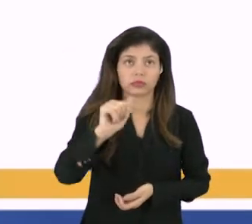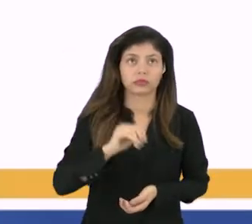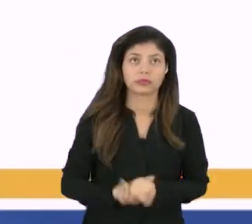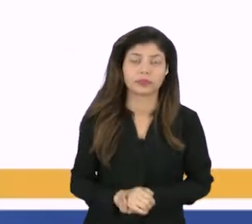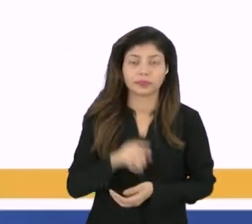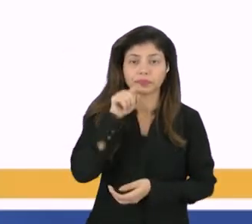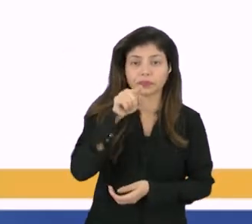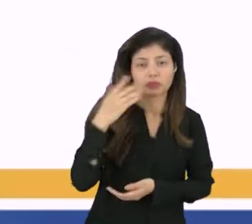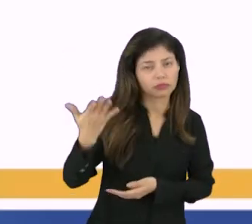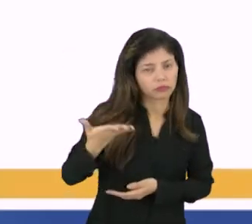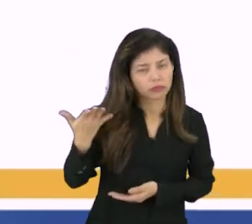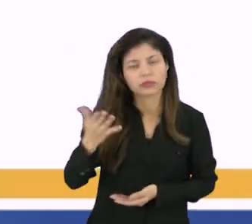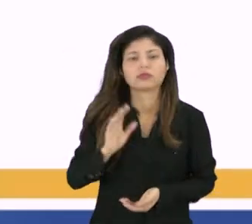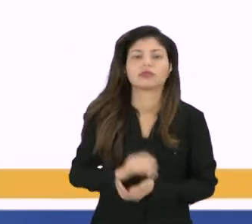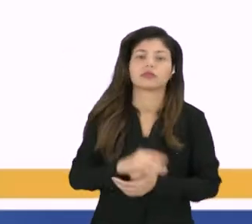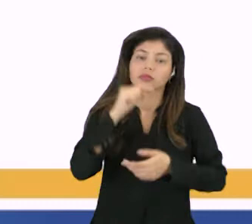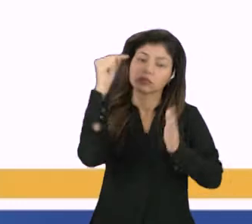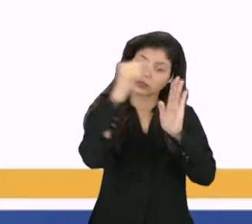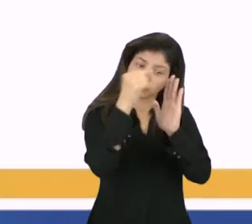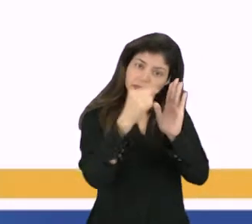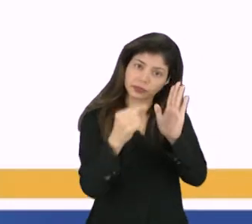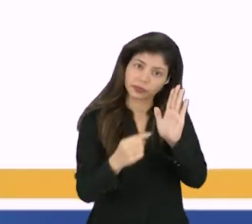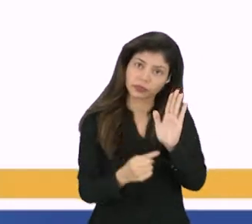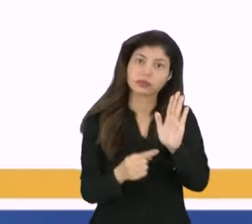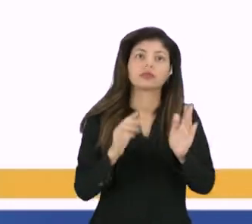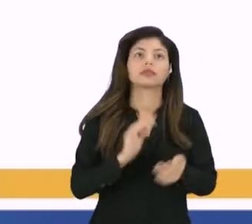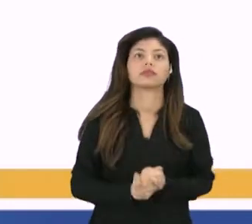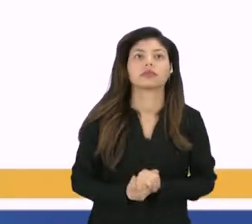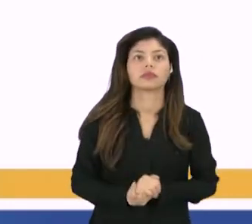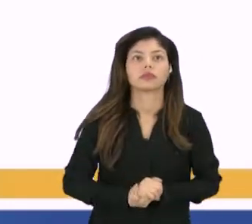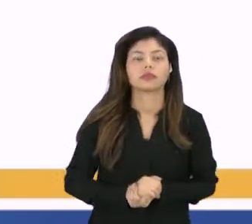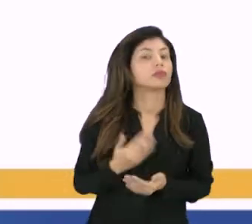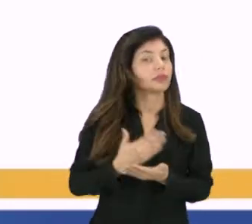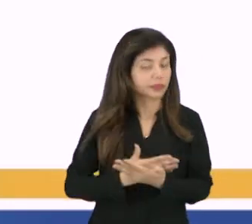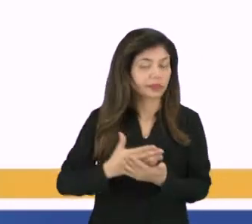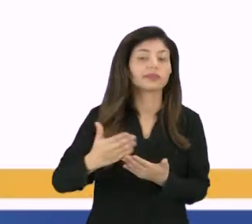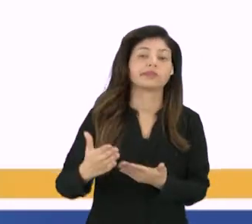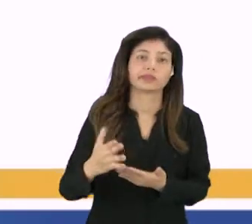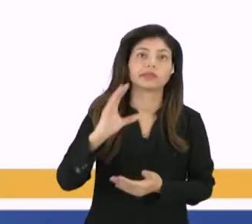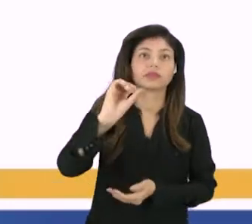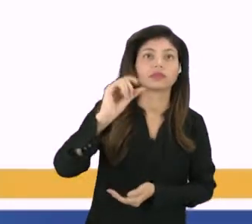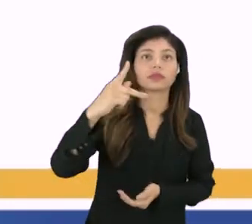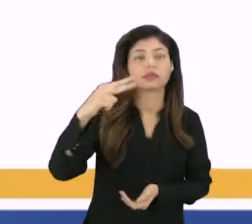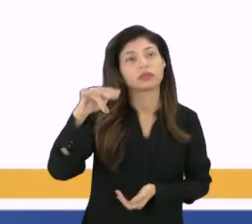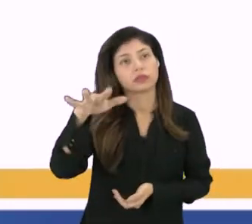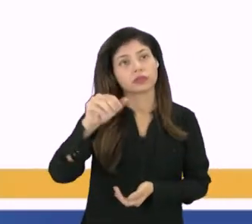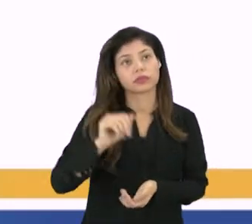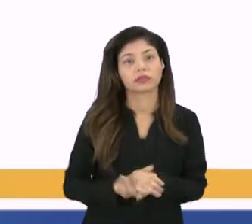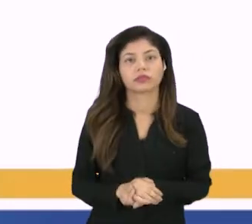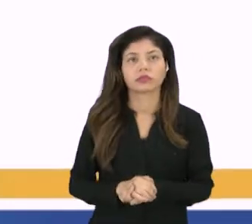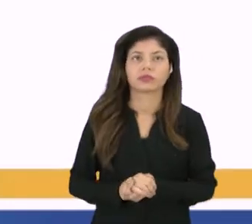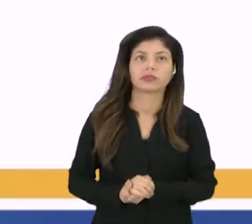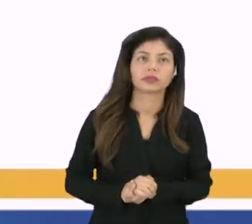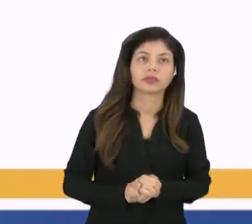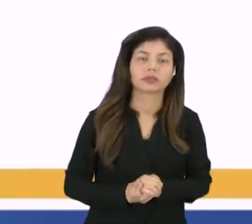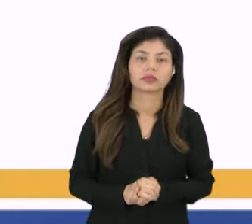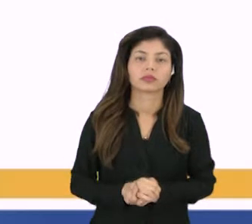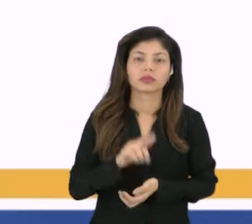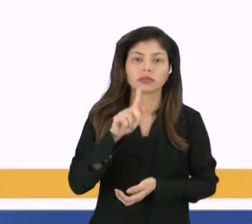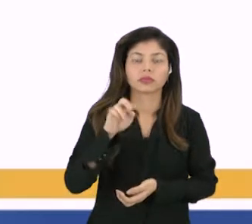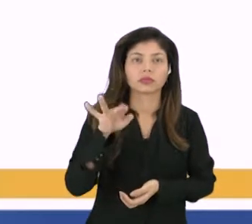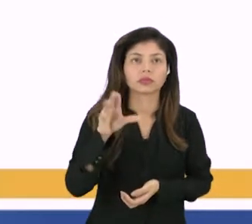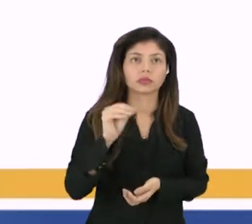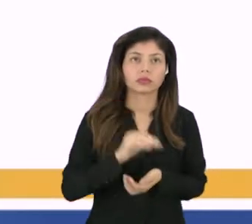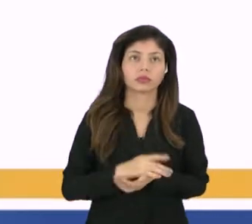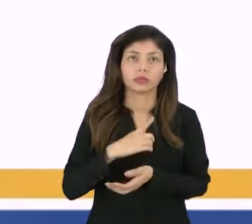aí, basicamente, os princípios iniciais da óptica, tá? Esse ramo é chamado de óptica geométrica